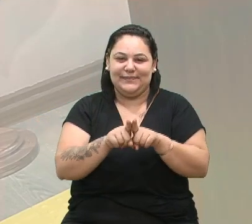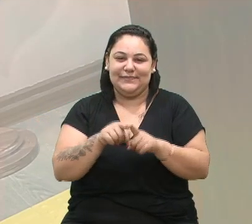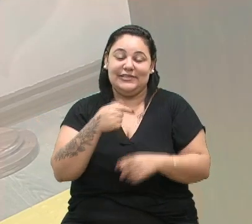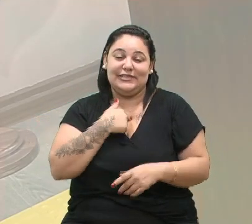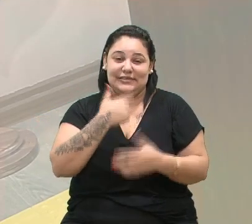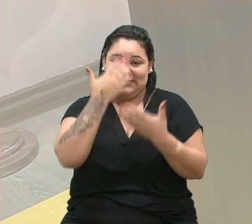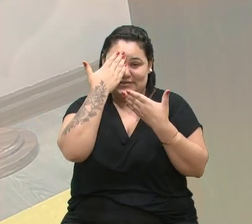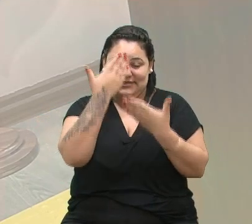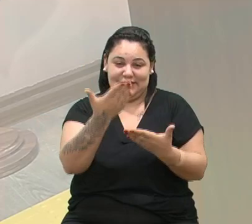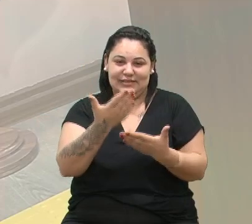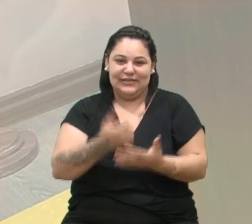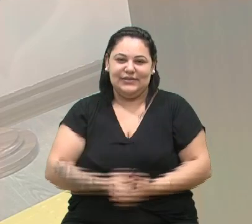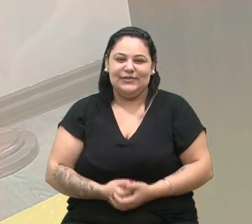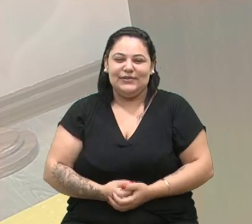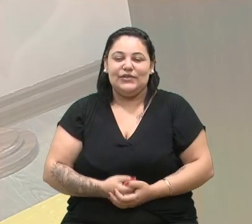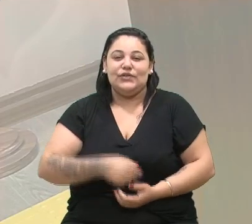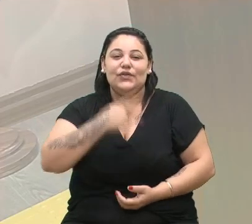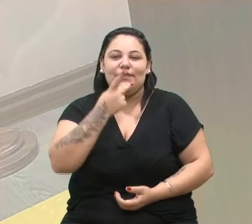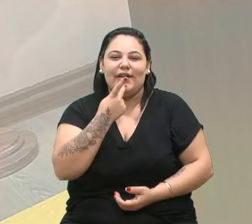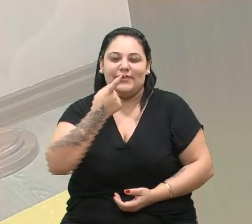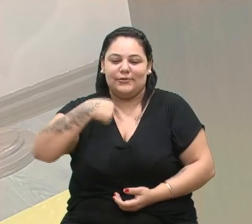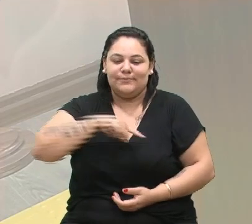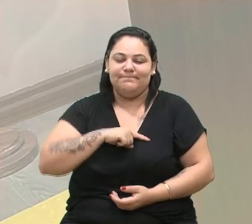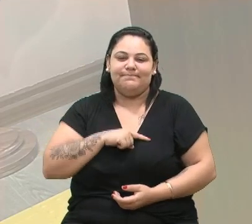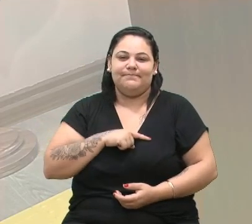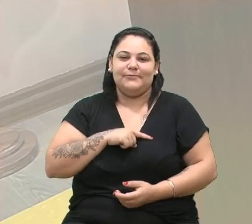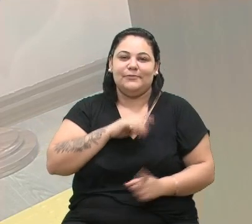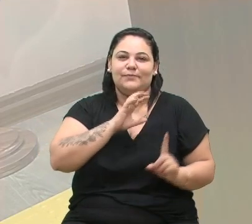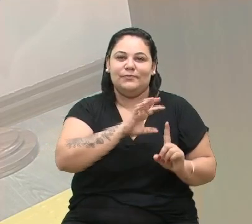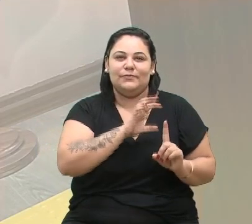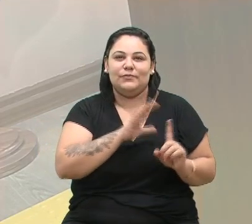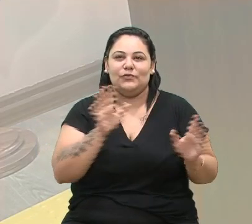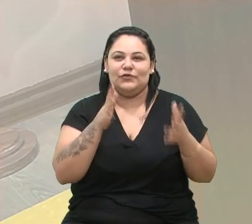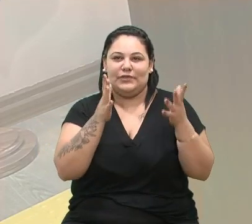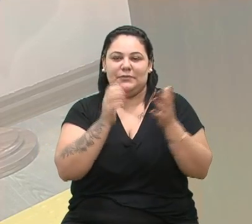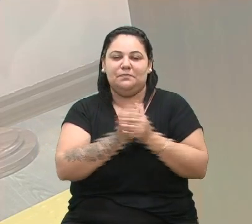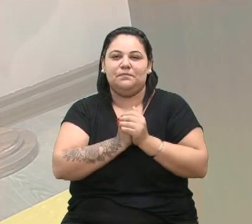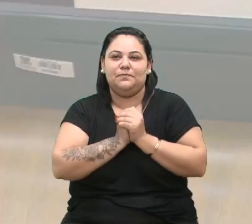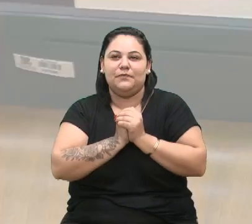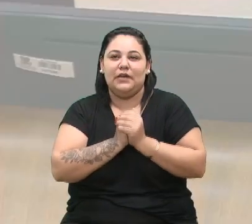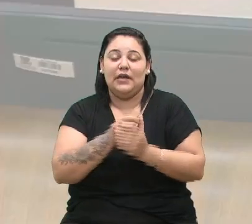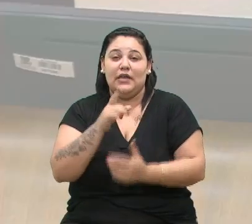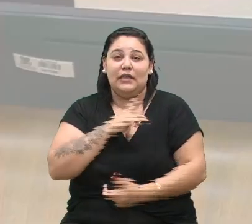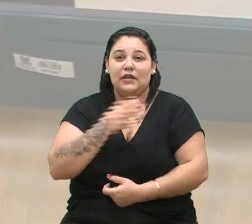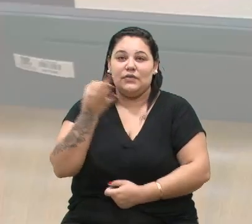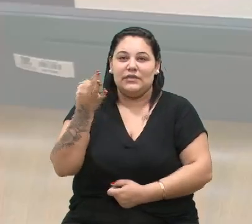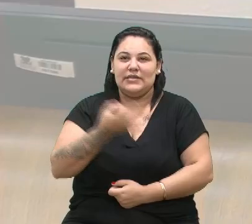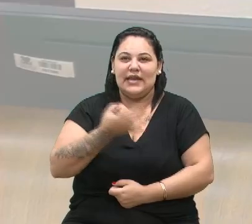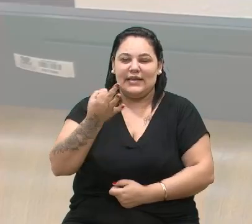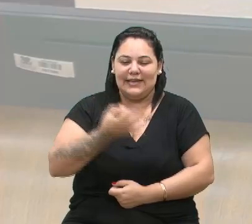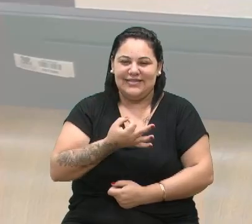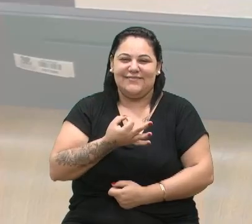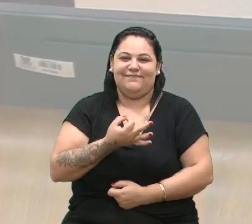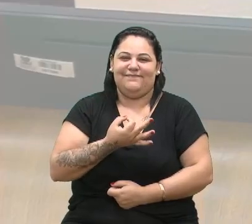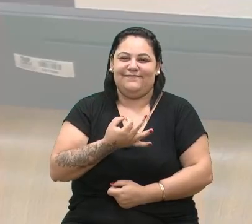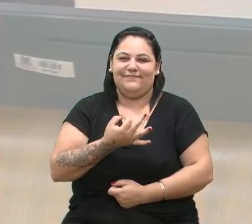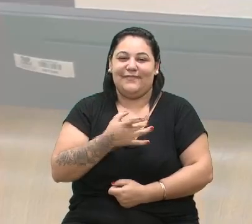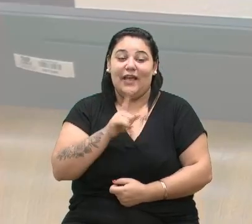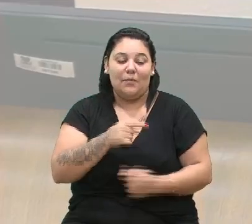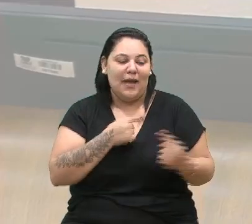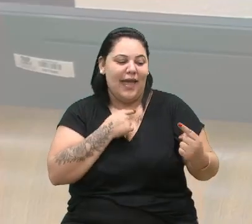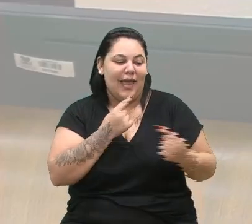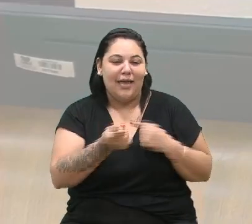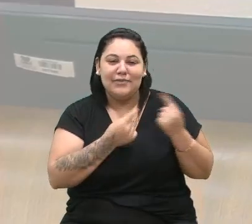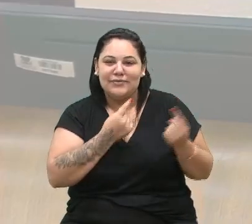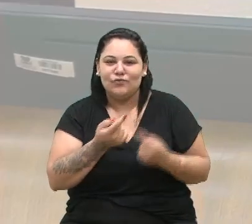que o senhor fala também da nossa mobilização. Parte, vereador Camilles. Eu tenho certeza que essa é uma reclamação que praticamente todos